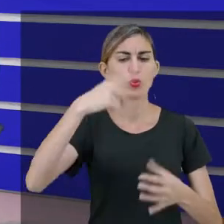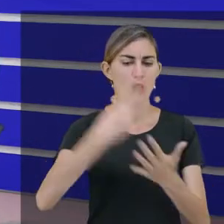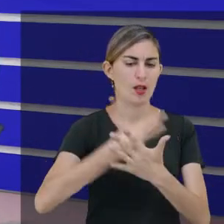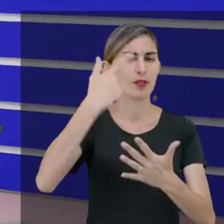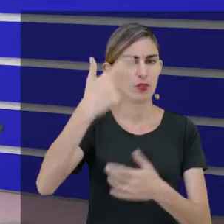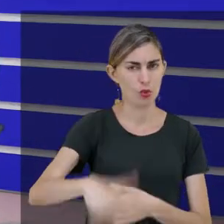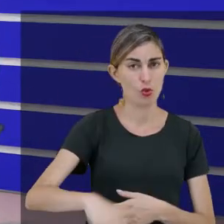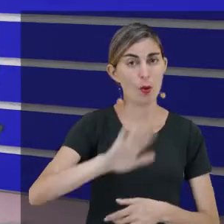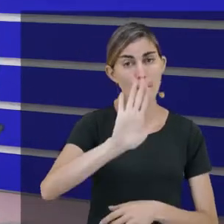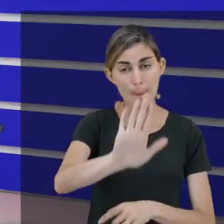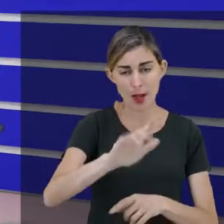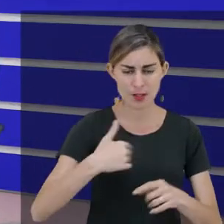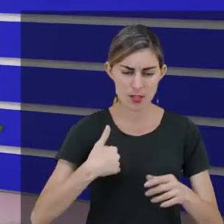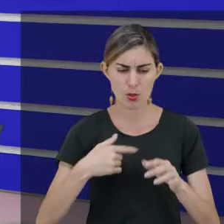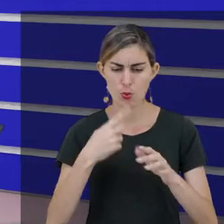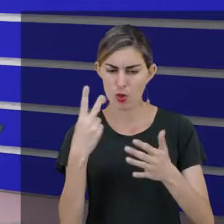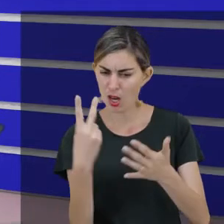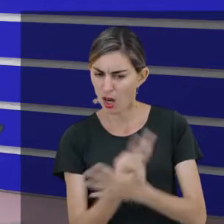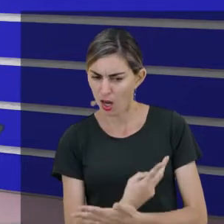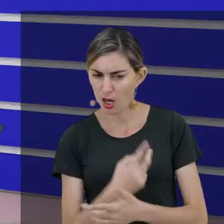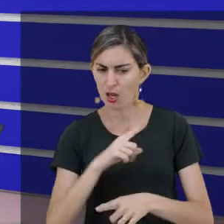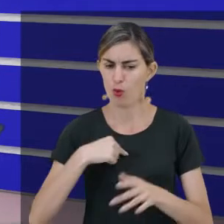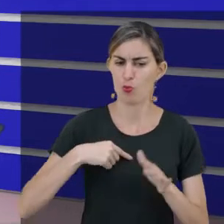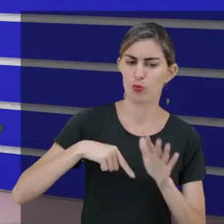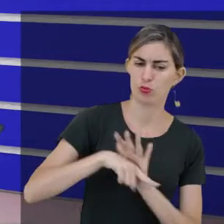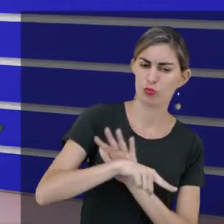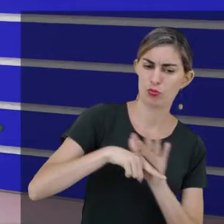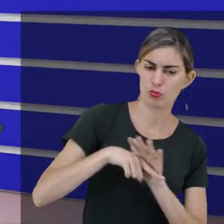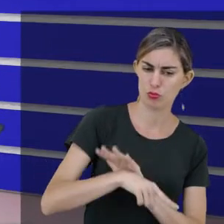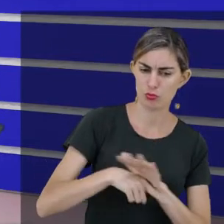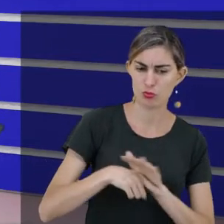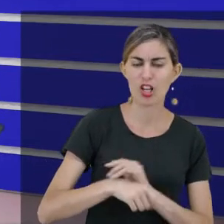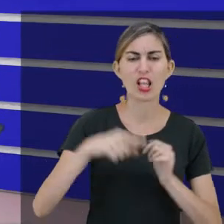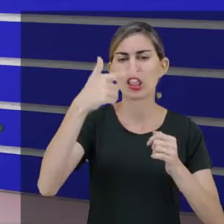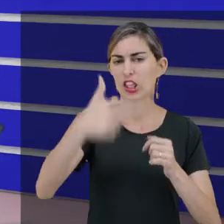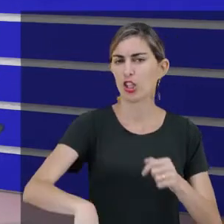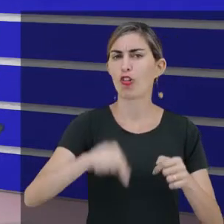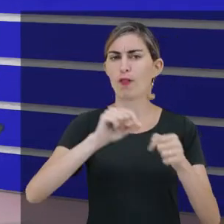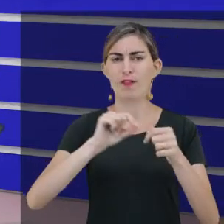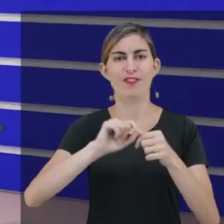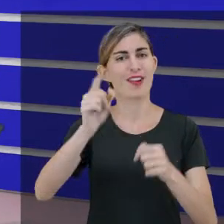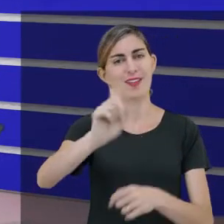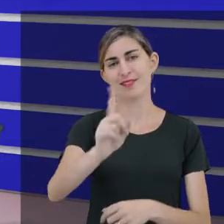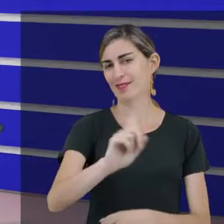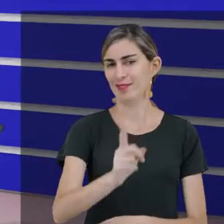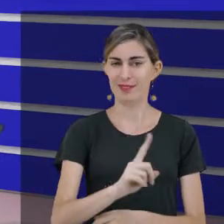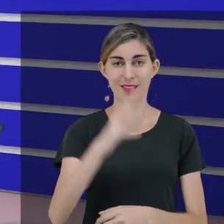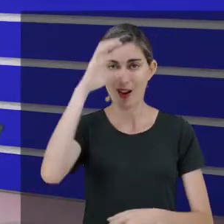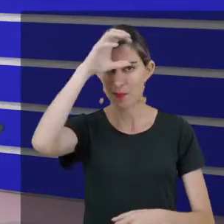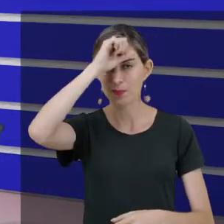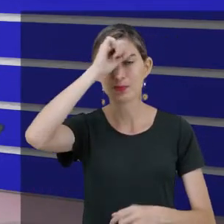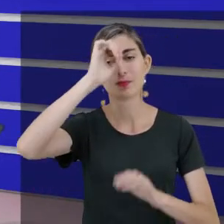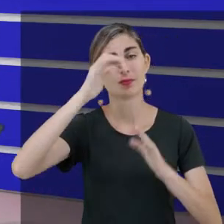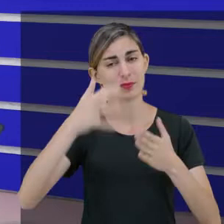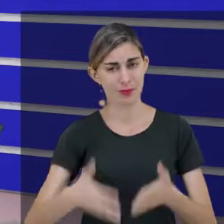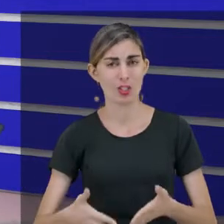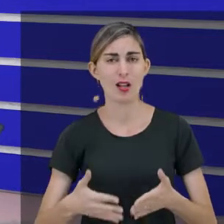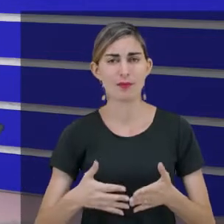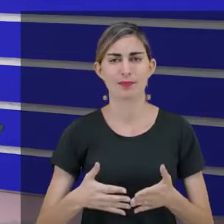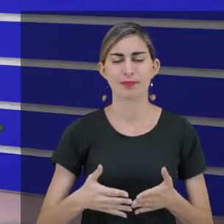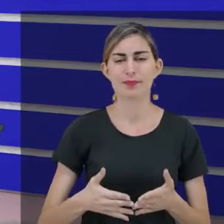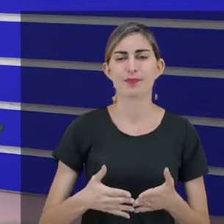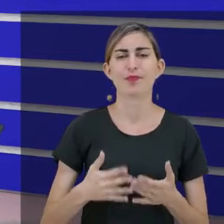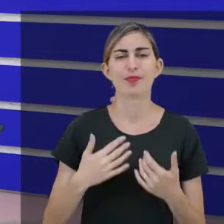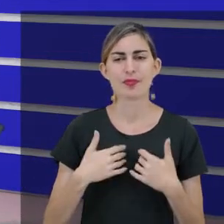não analisa, não resiste a não conformidades, há uma tendência dessa não conformidade se repetir aqui, se repetir acolá, e ela vai se tornando maior.